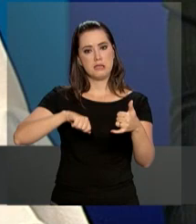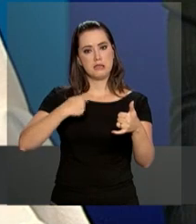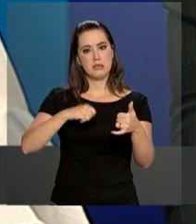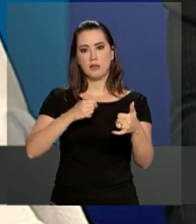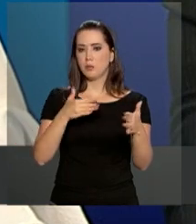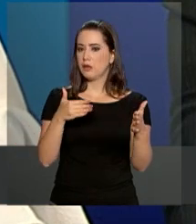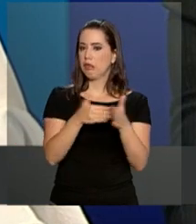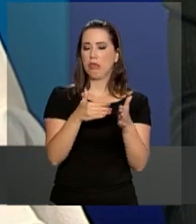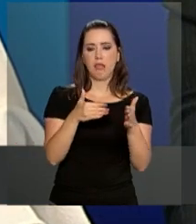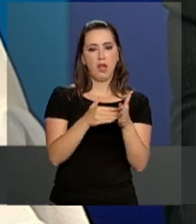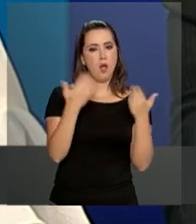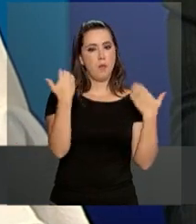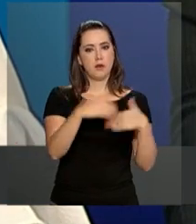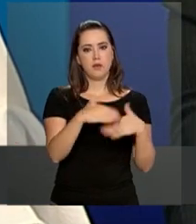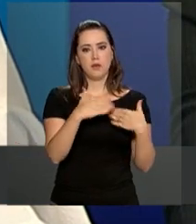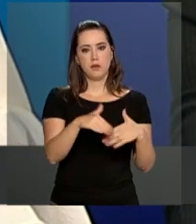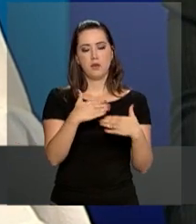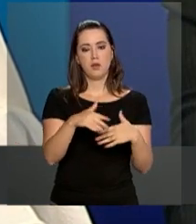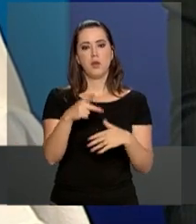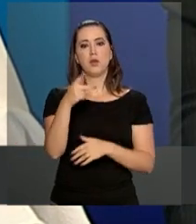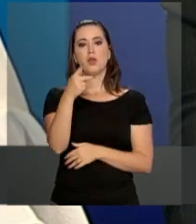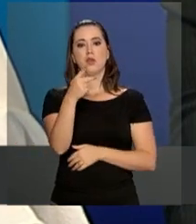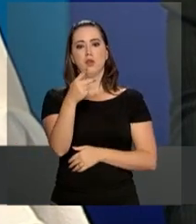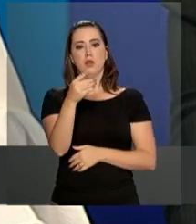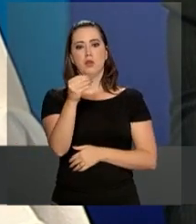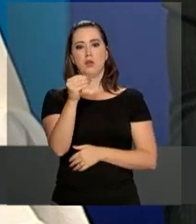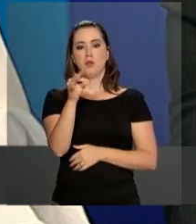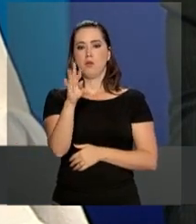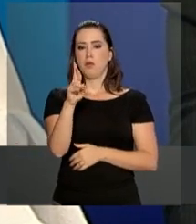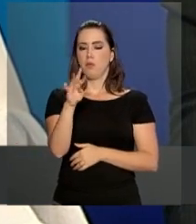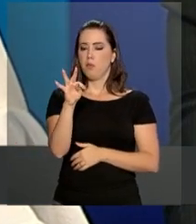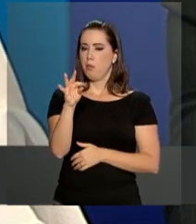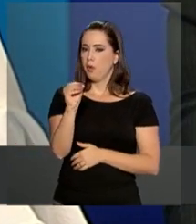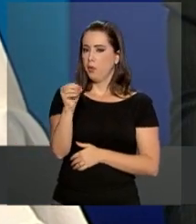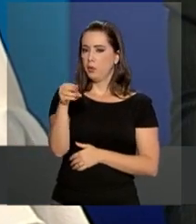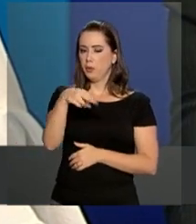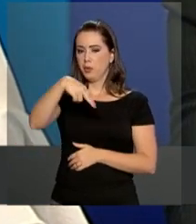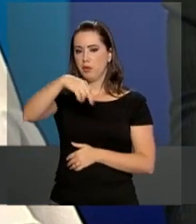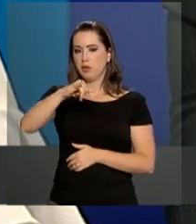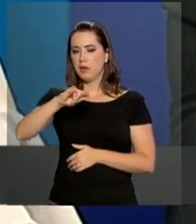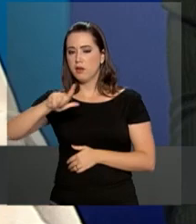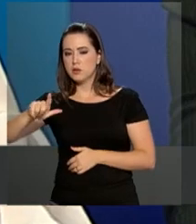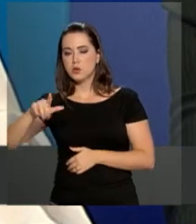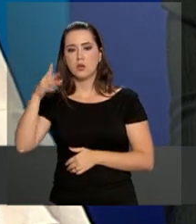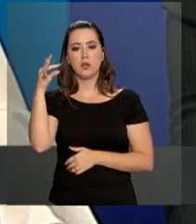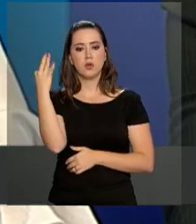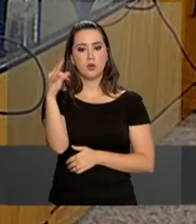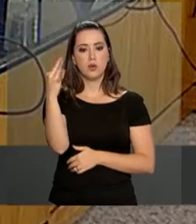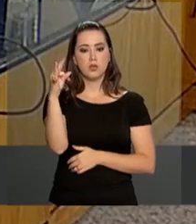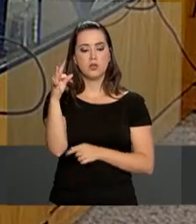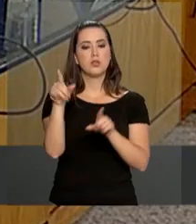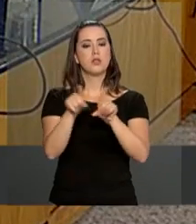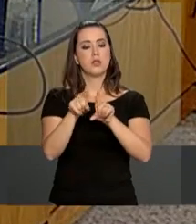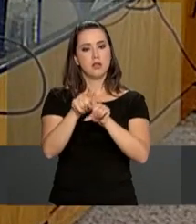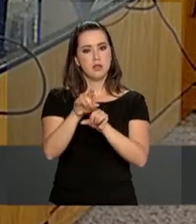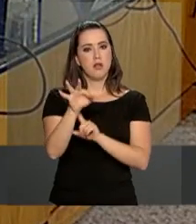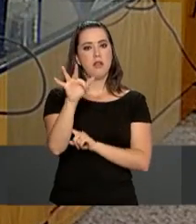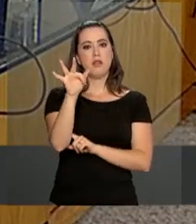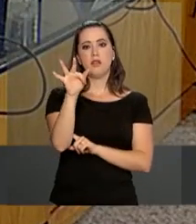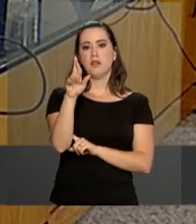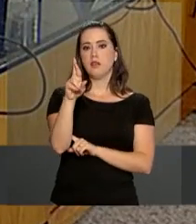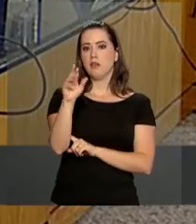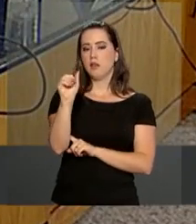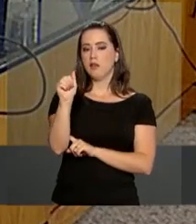aplicação foi importunada funcional o tocantins em franca são paulo principalmente nesses só nesses dois lugares